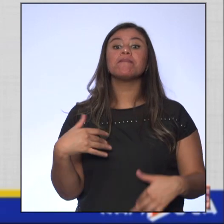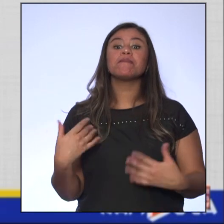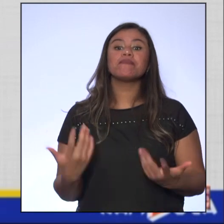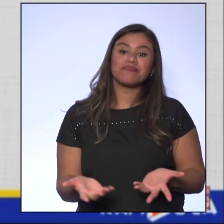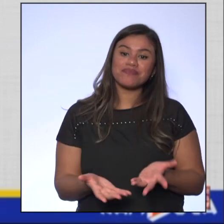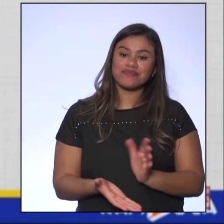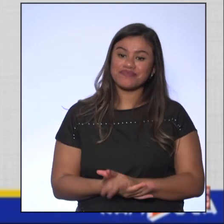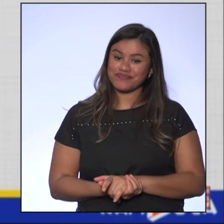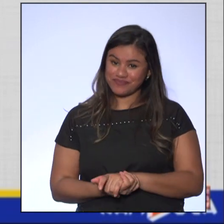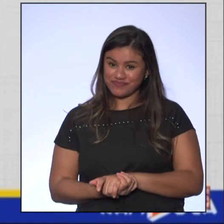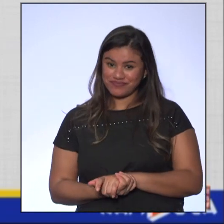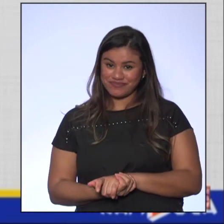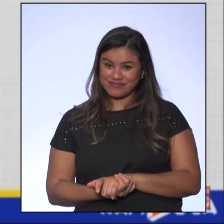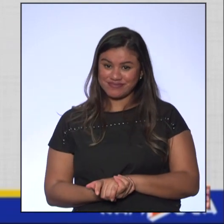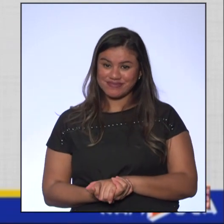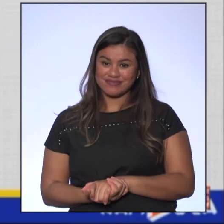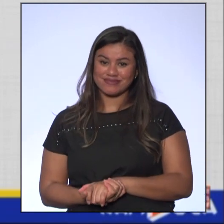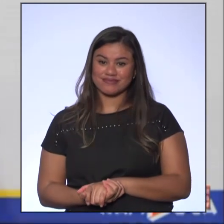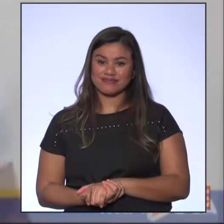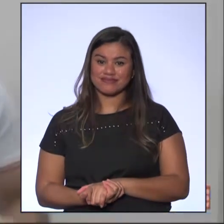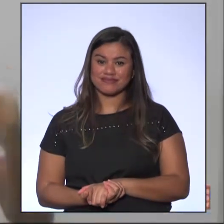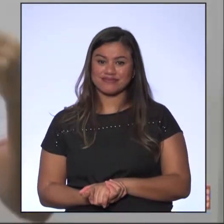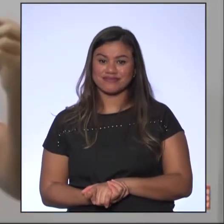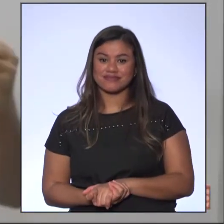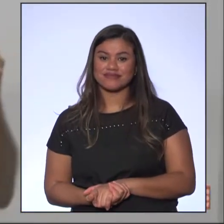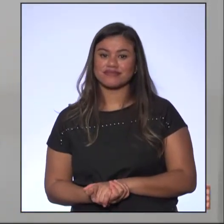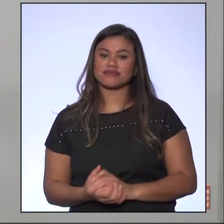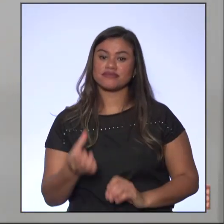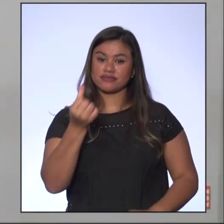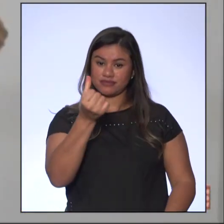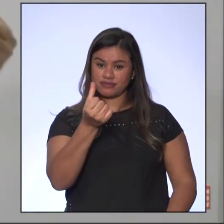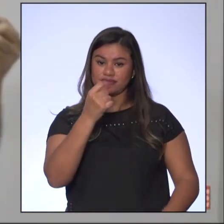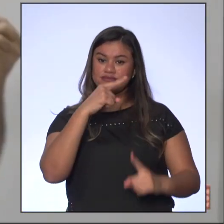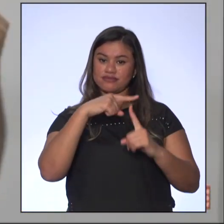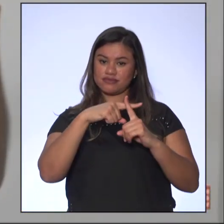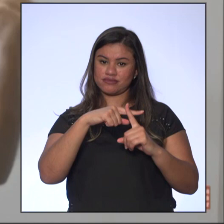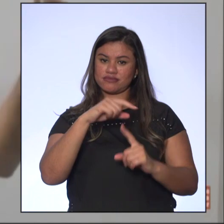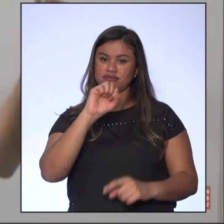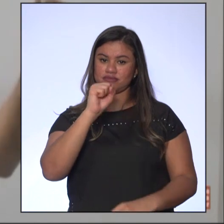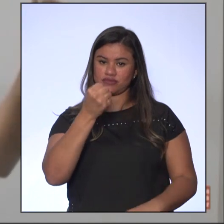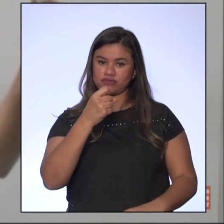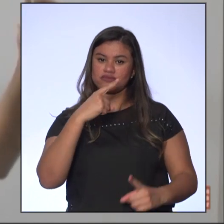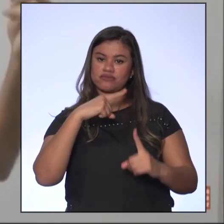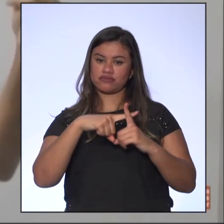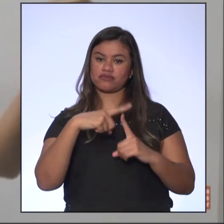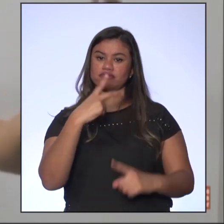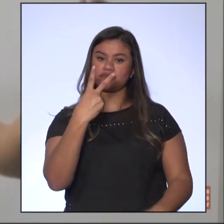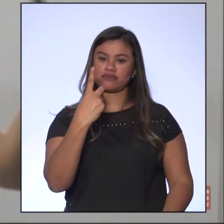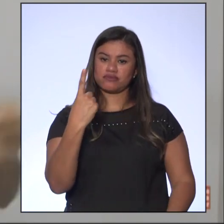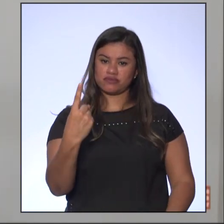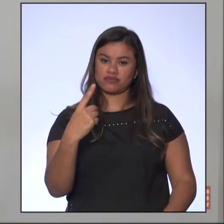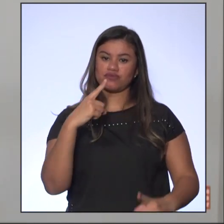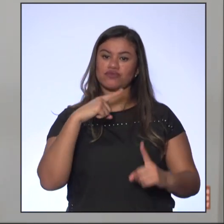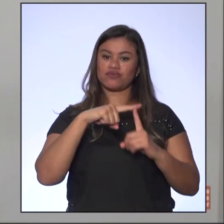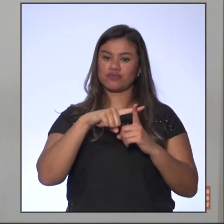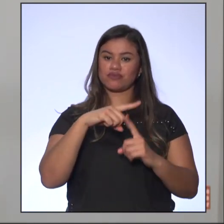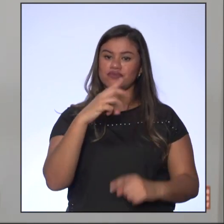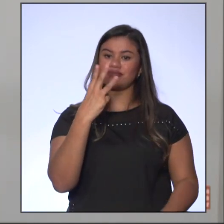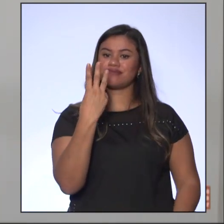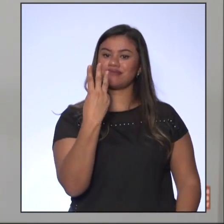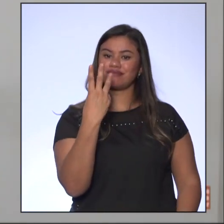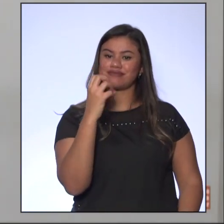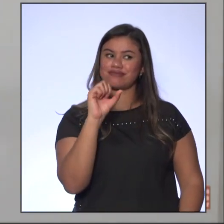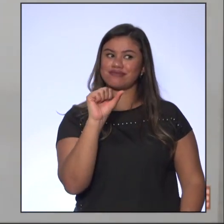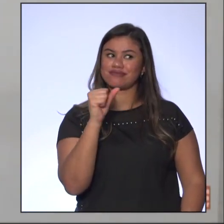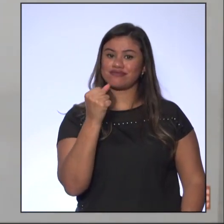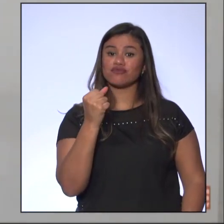Soma agora aqui, volta com o tio aqui. Você tem 6 mais 8 mais 21 mais